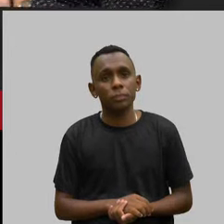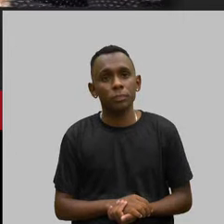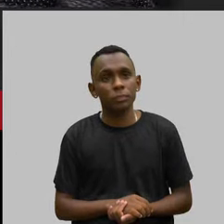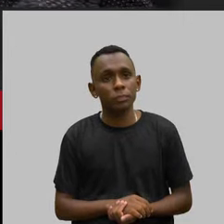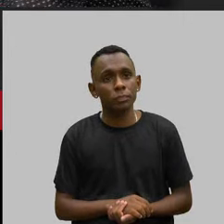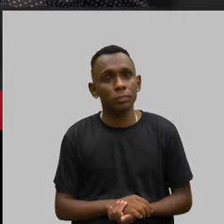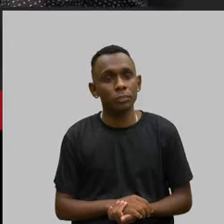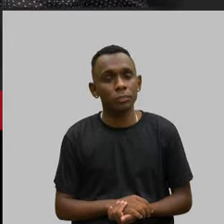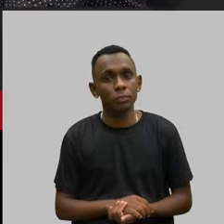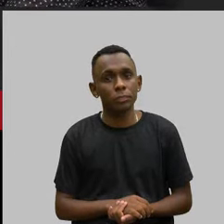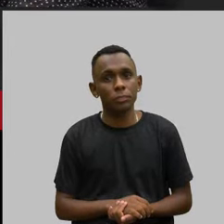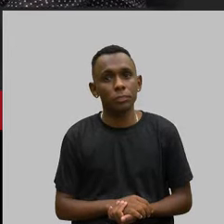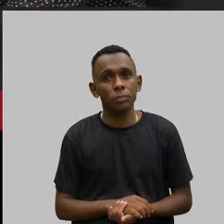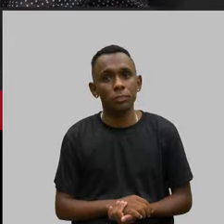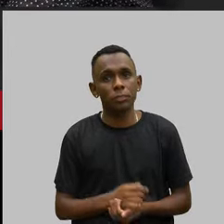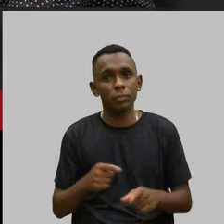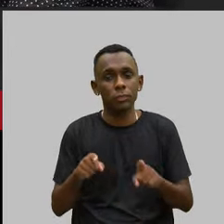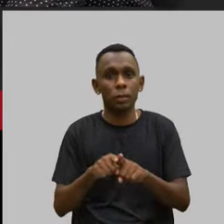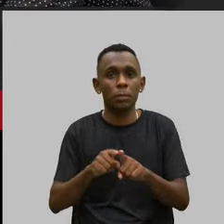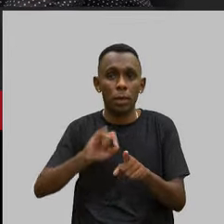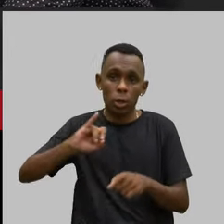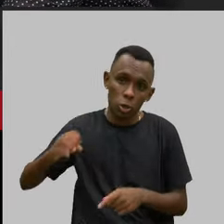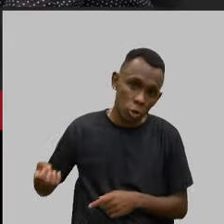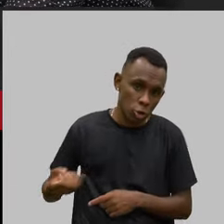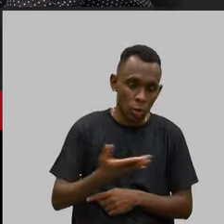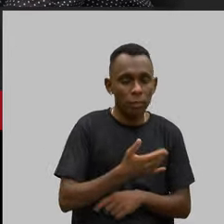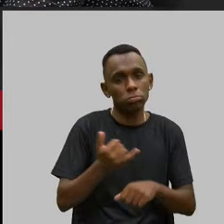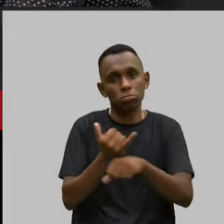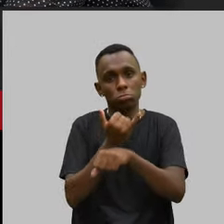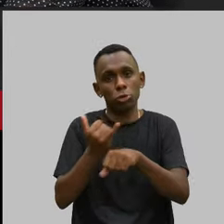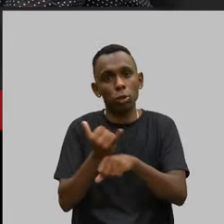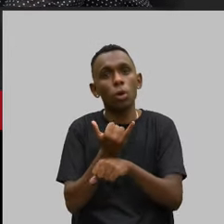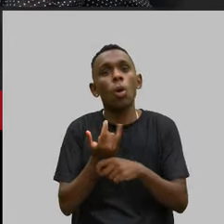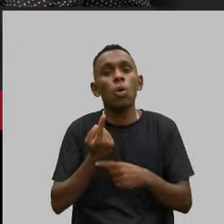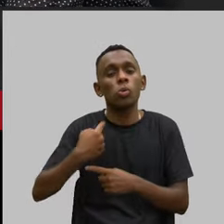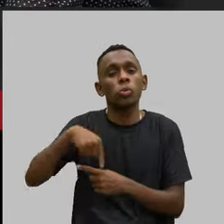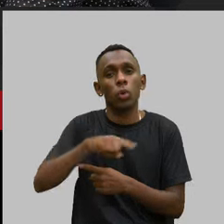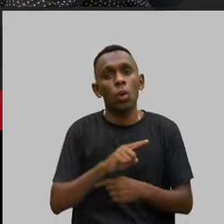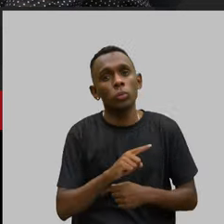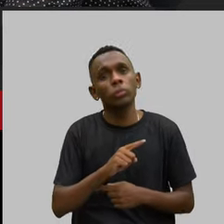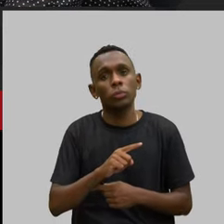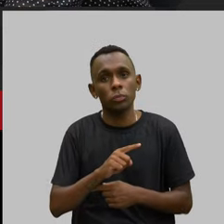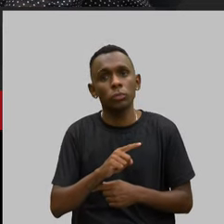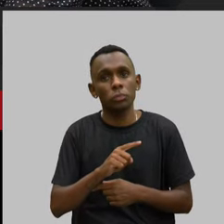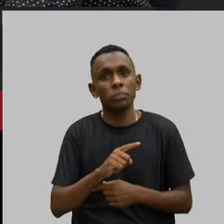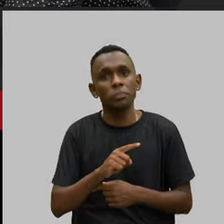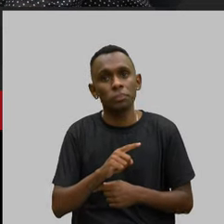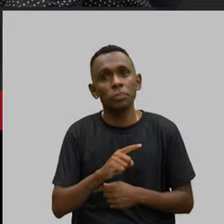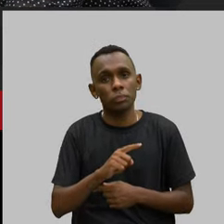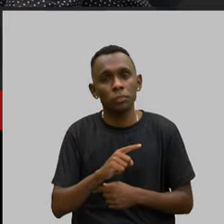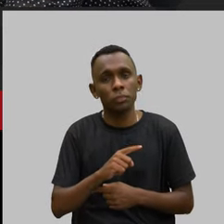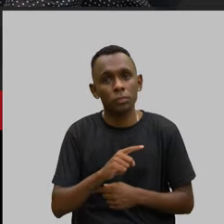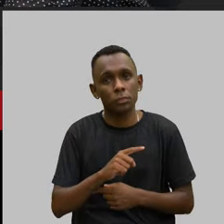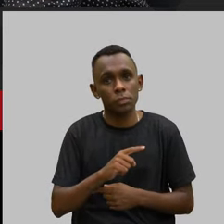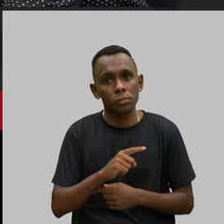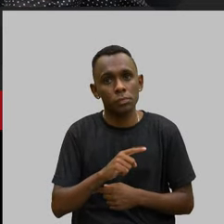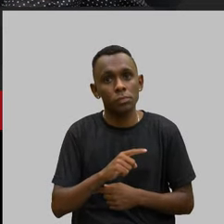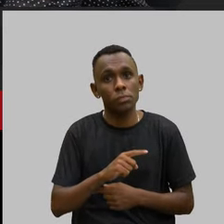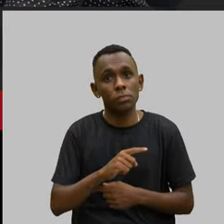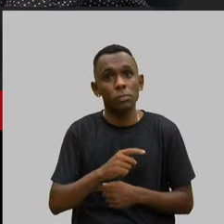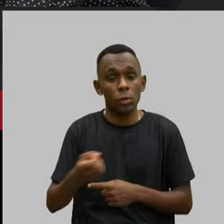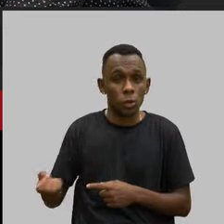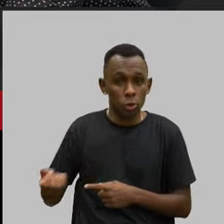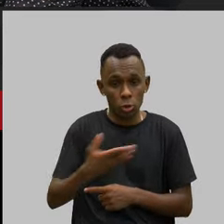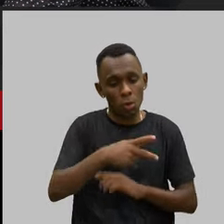em termos de inovação e gão estratégica a gente eh foi eh lançou o